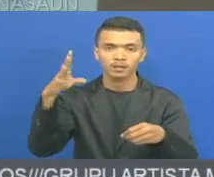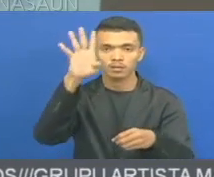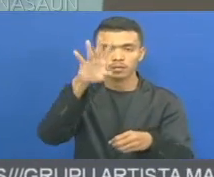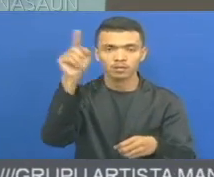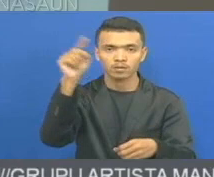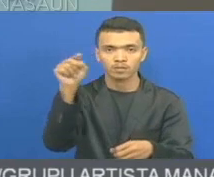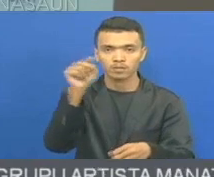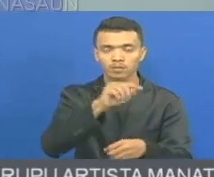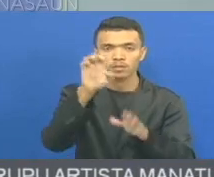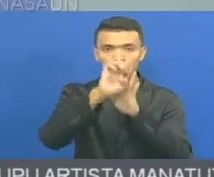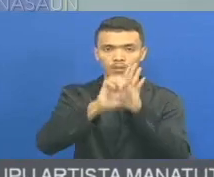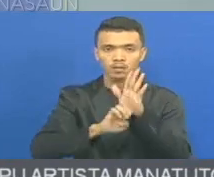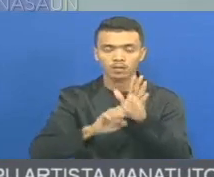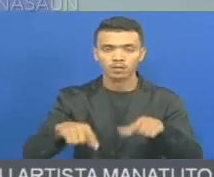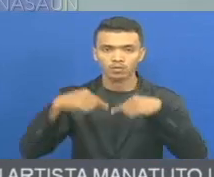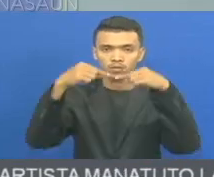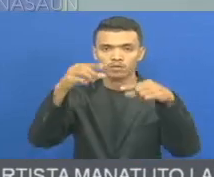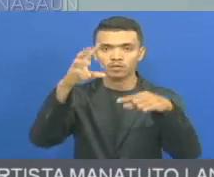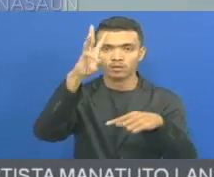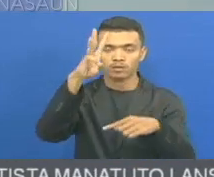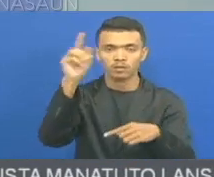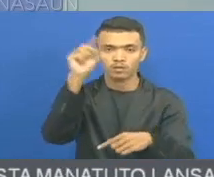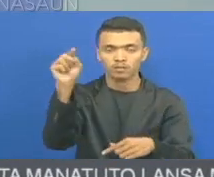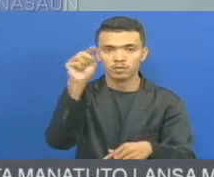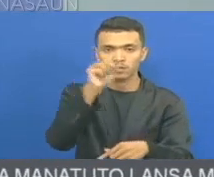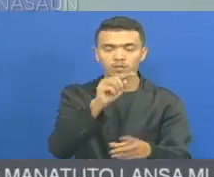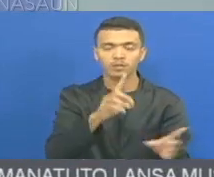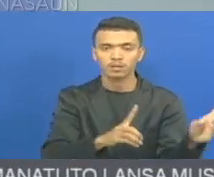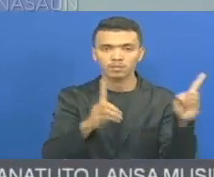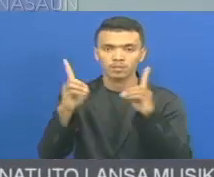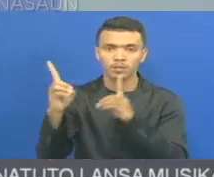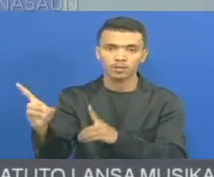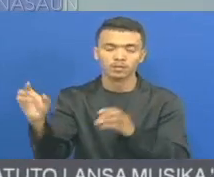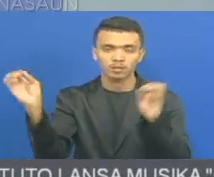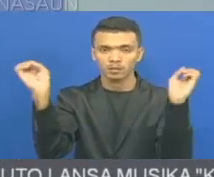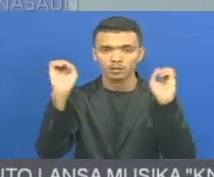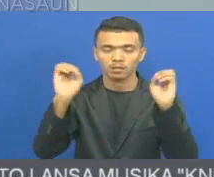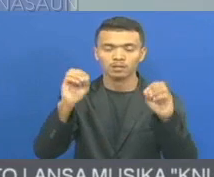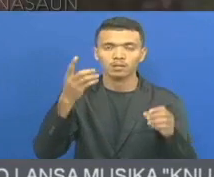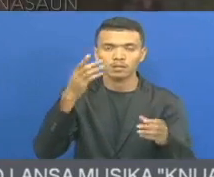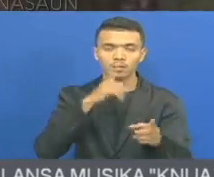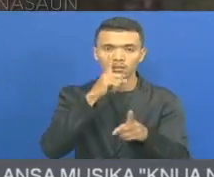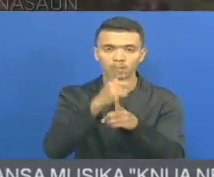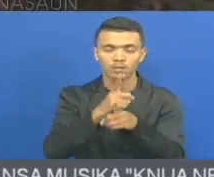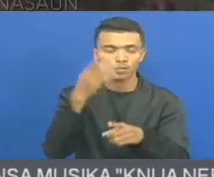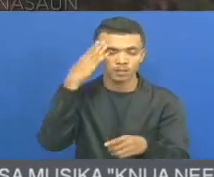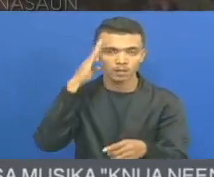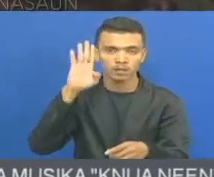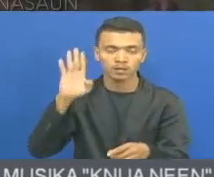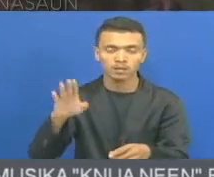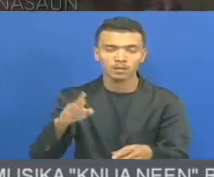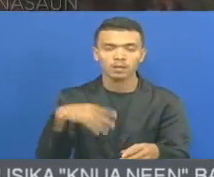foi 6%. Mas vem a implementação nené, lá ia clareza, se é dúvida, tanto mas a mim, lá